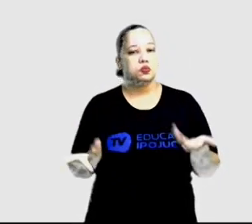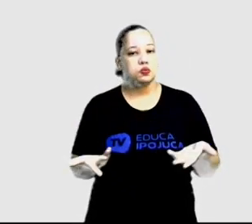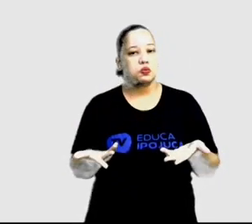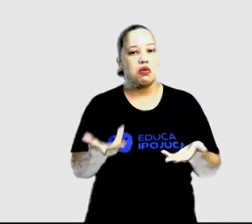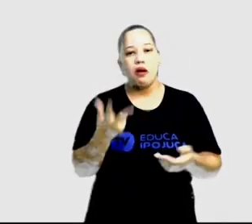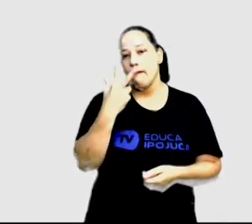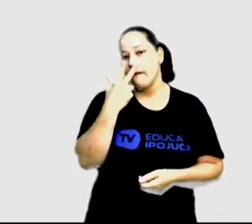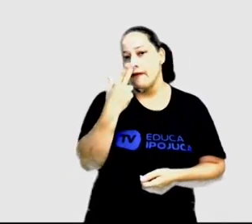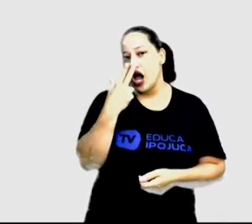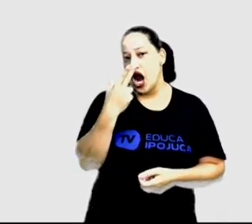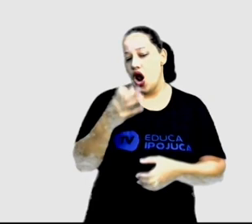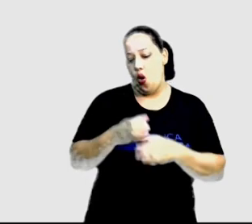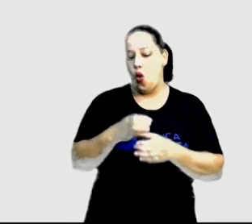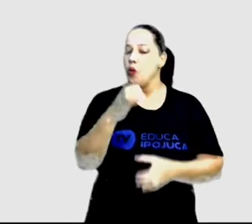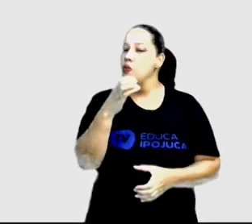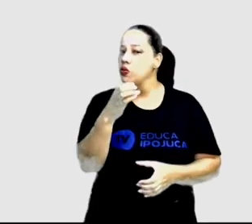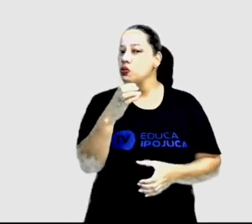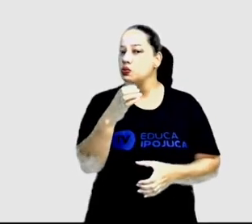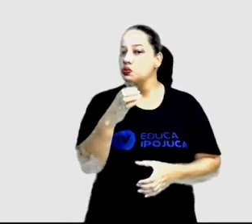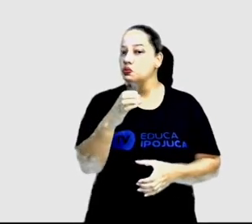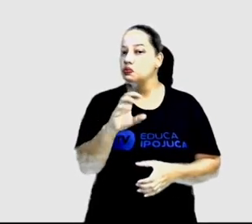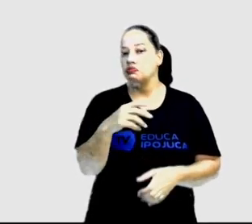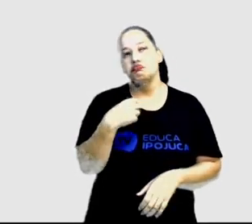Ele se parece com um copo?